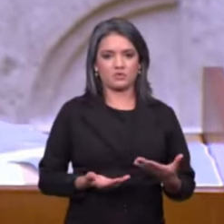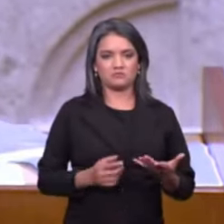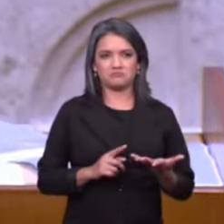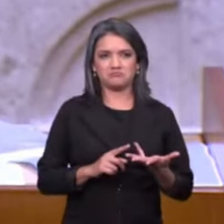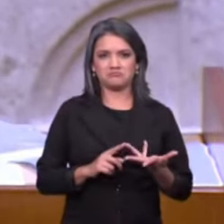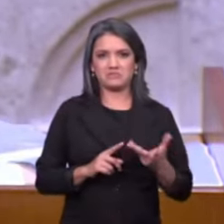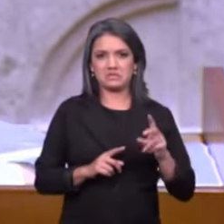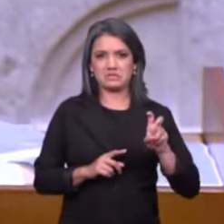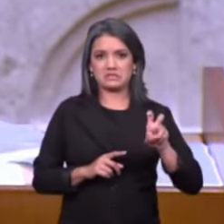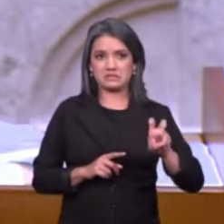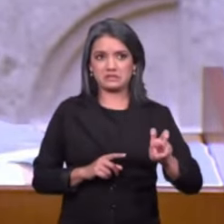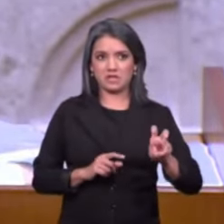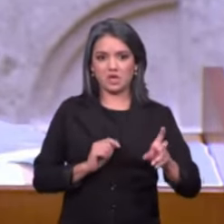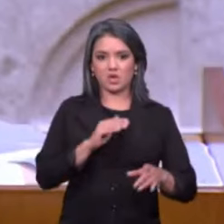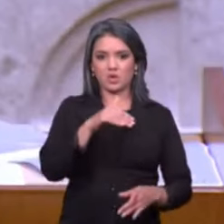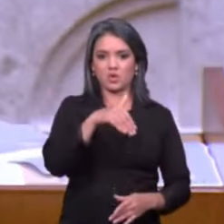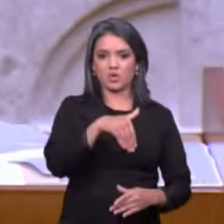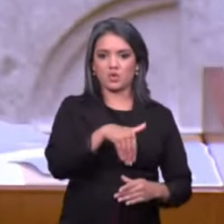5 votos